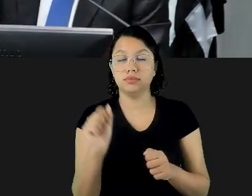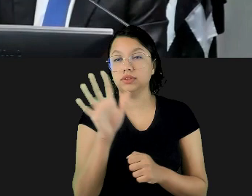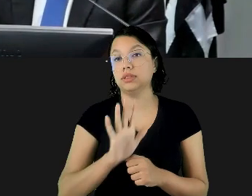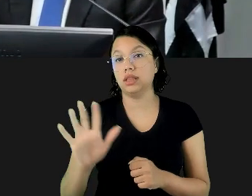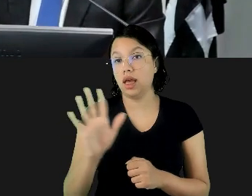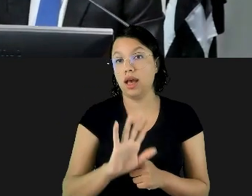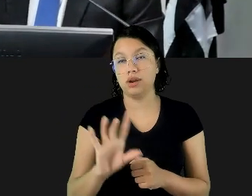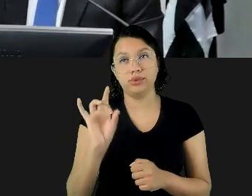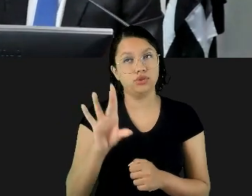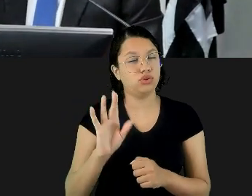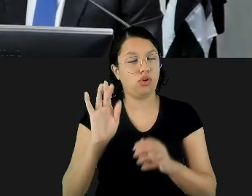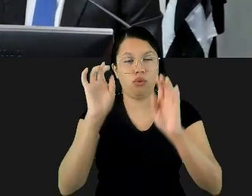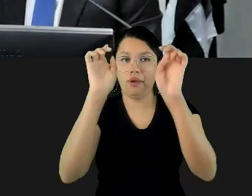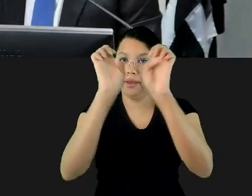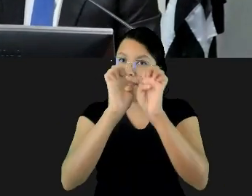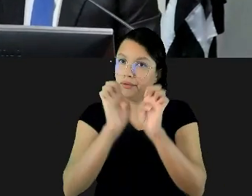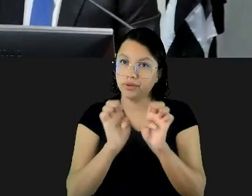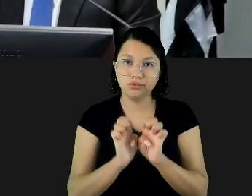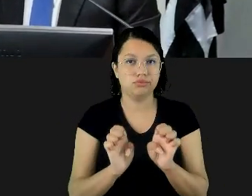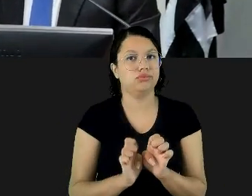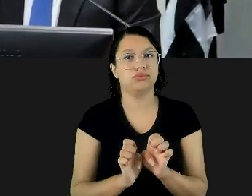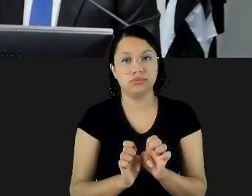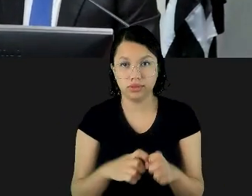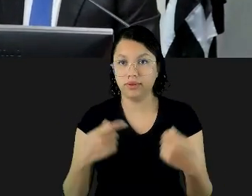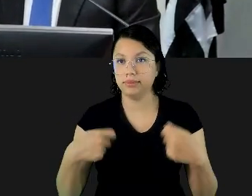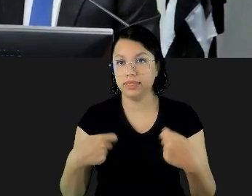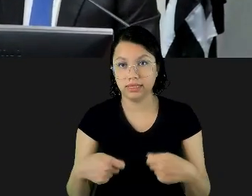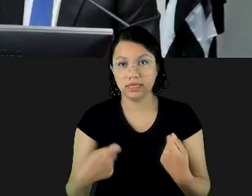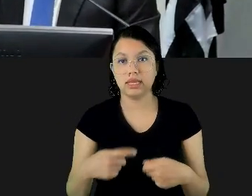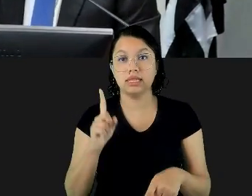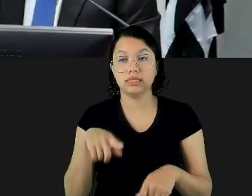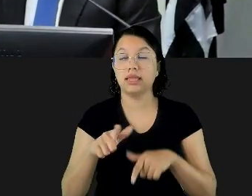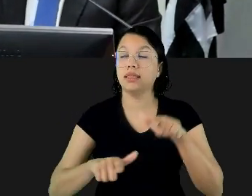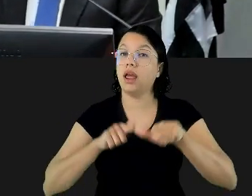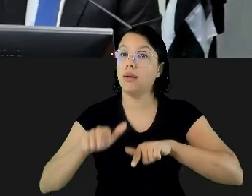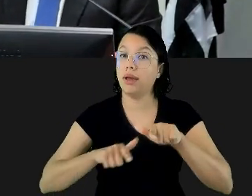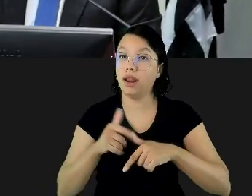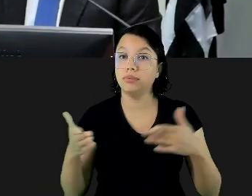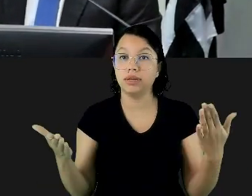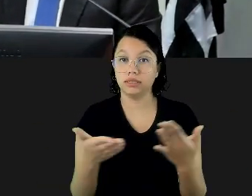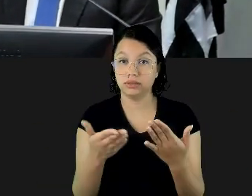infraestrutura que vai precisar ser trabalhado para isso fazer